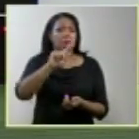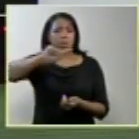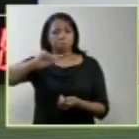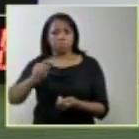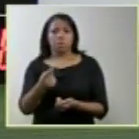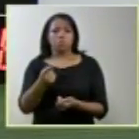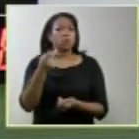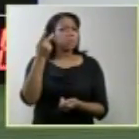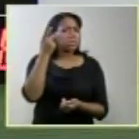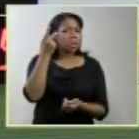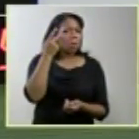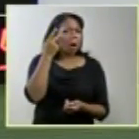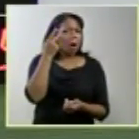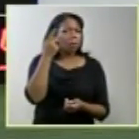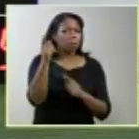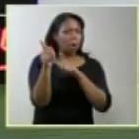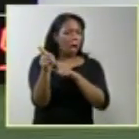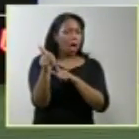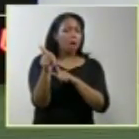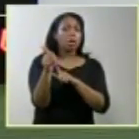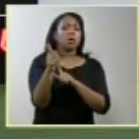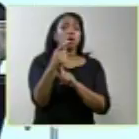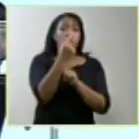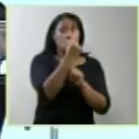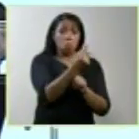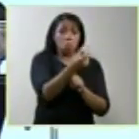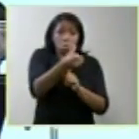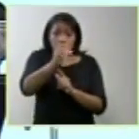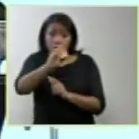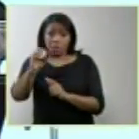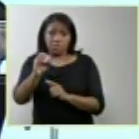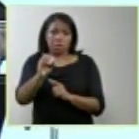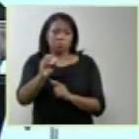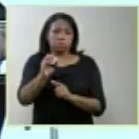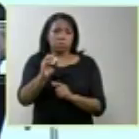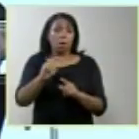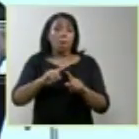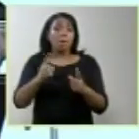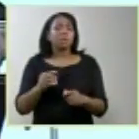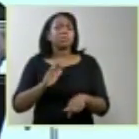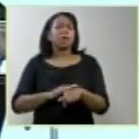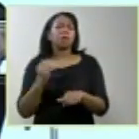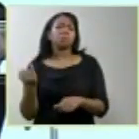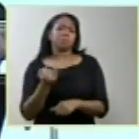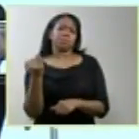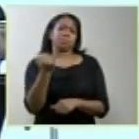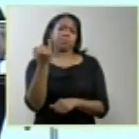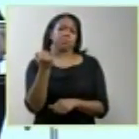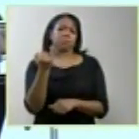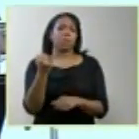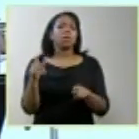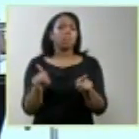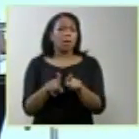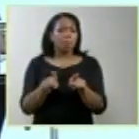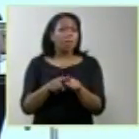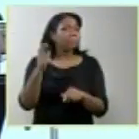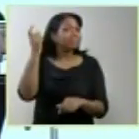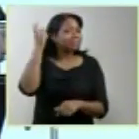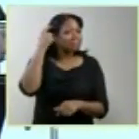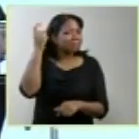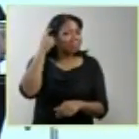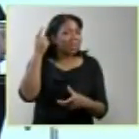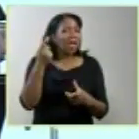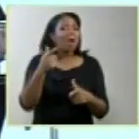São Paulo, 1 para 600, não para 1 para 6.000, é muito importante. A anencefalia é a